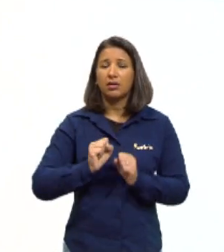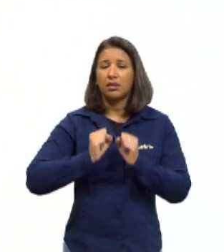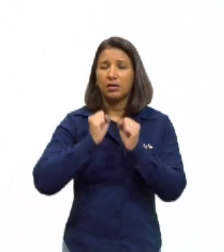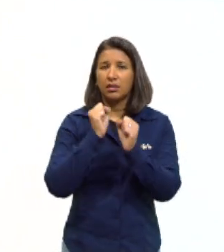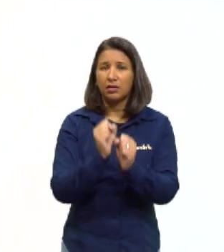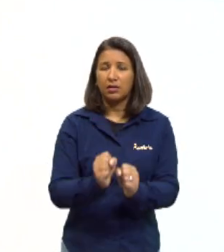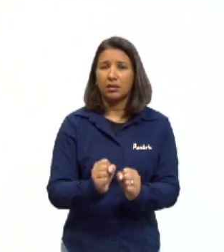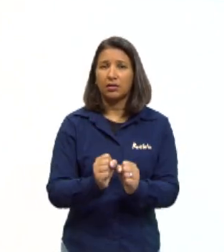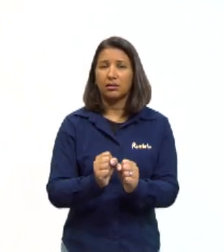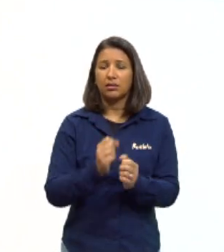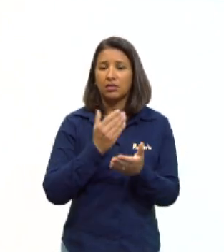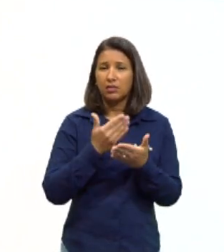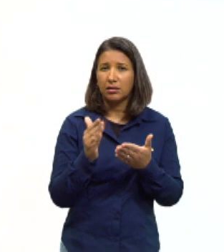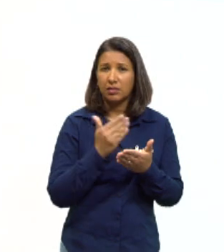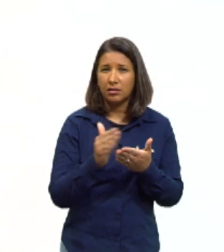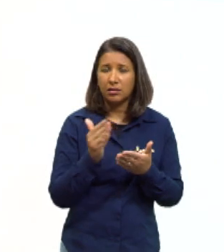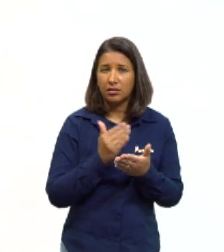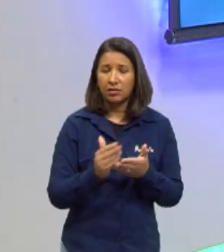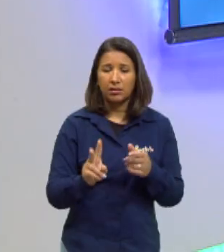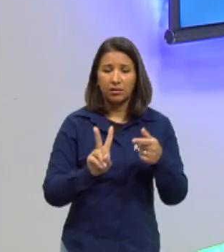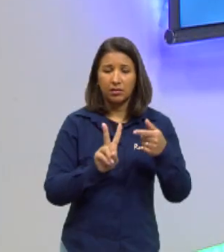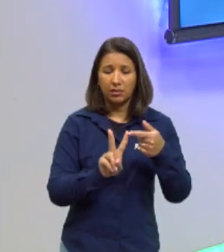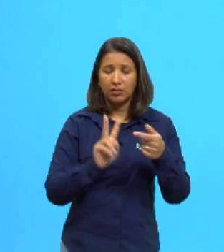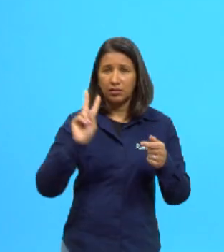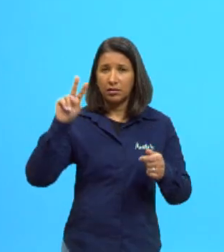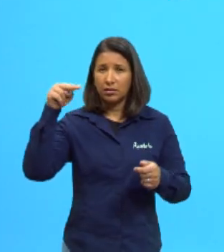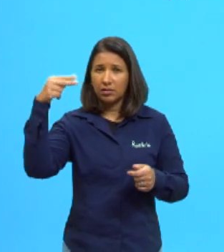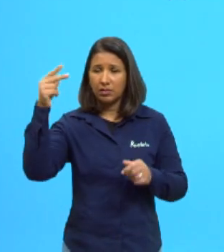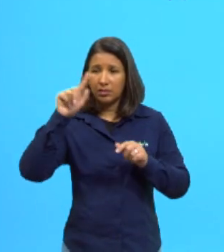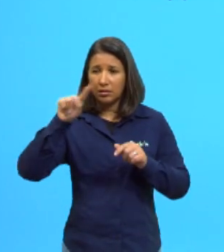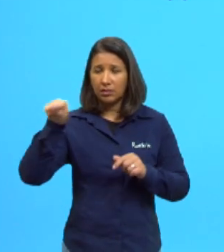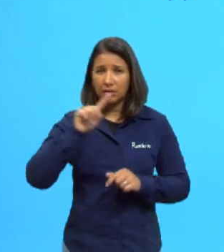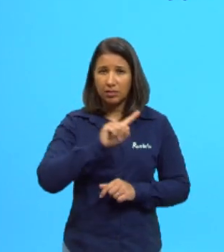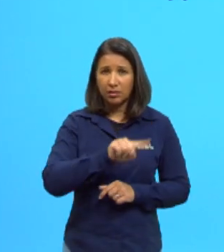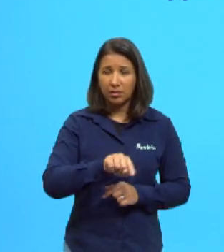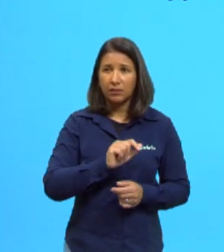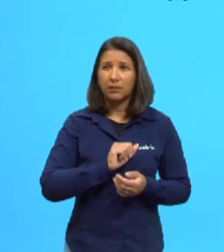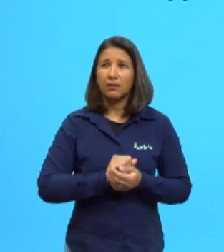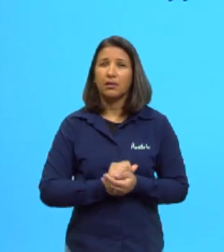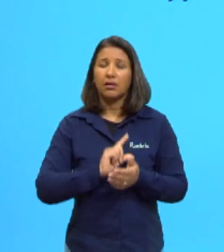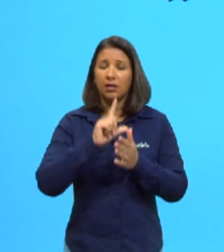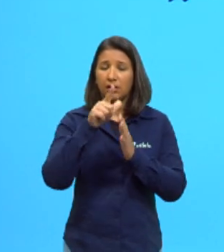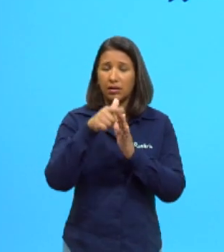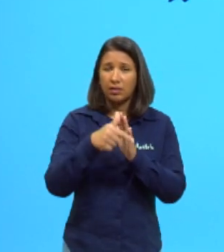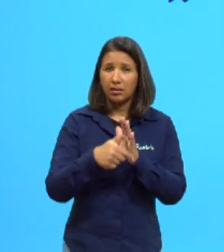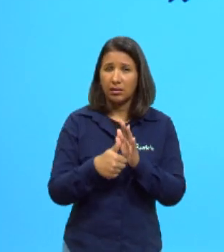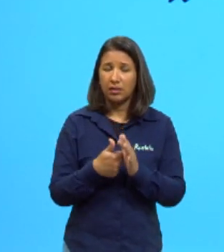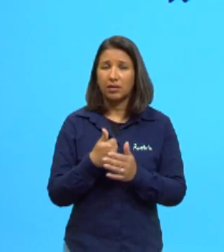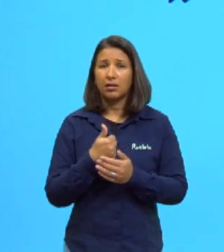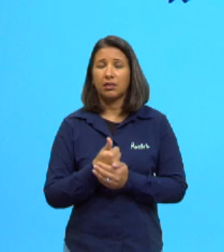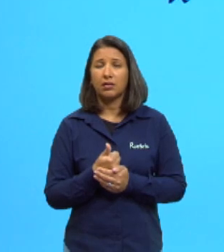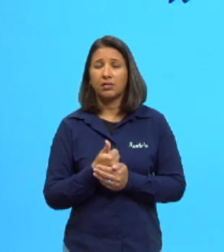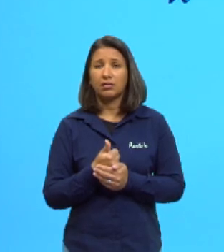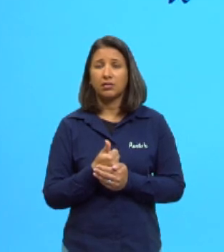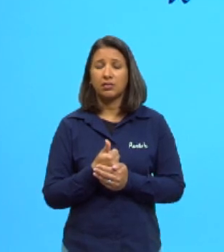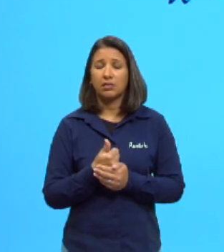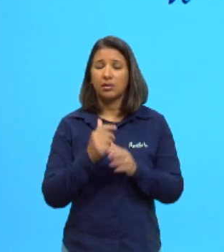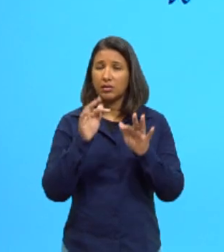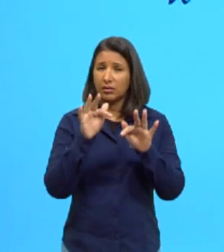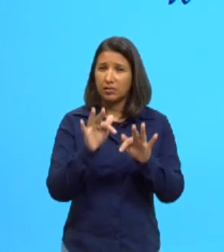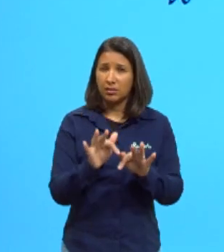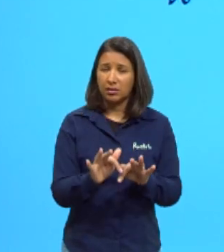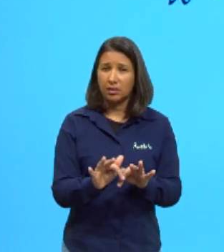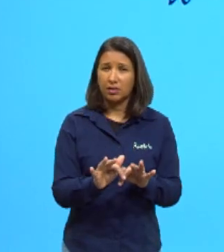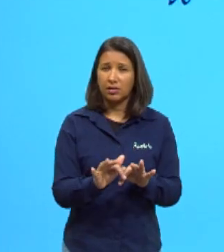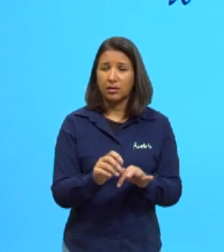posso simplificar esse índice da raiz com expoente. E depois que eu cheguei lá no finalmente,